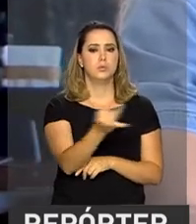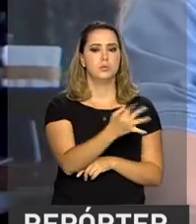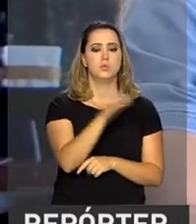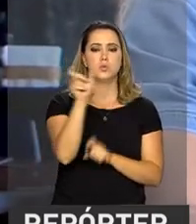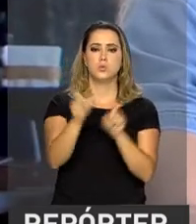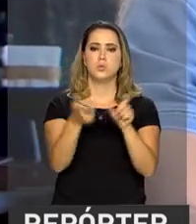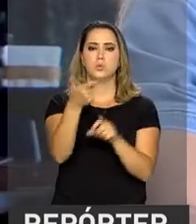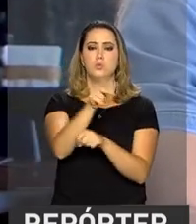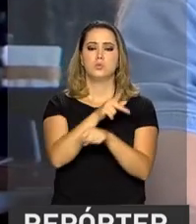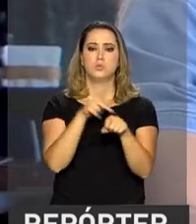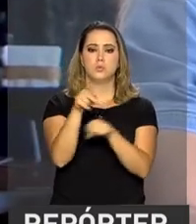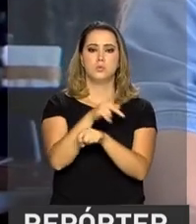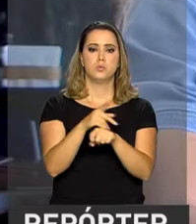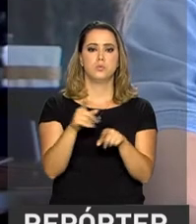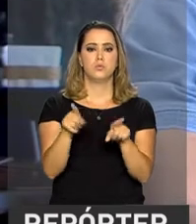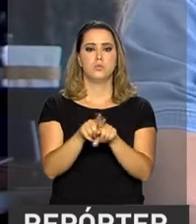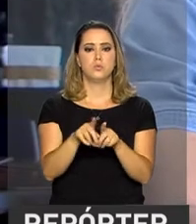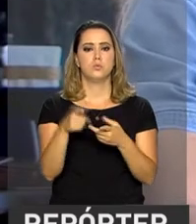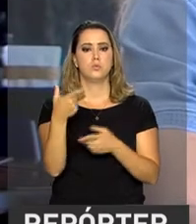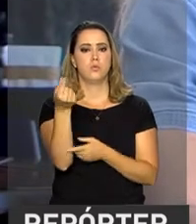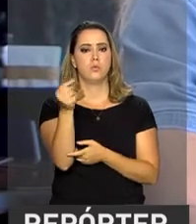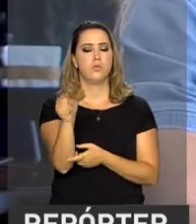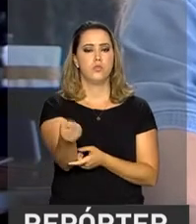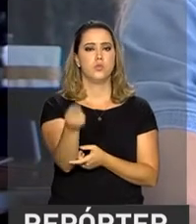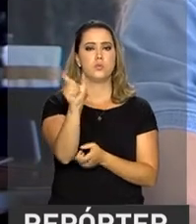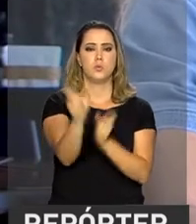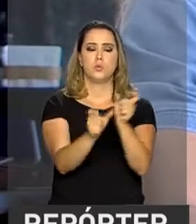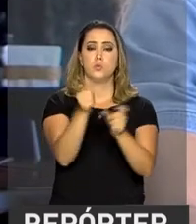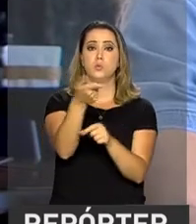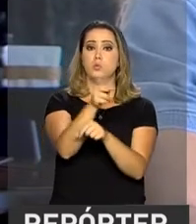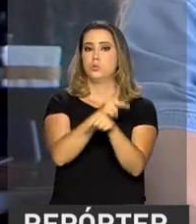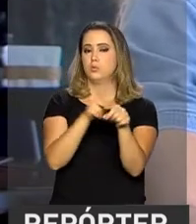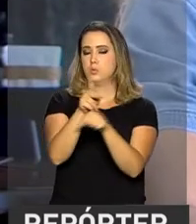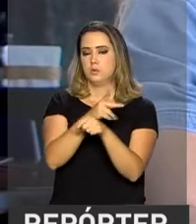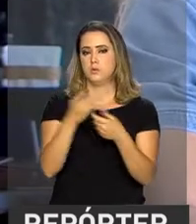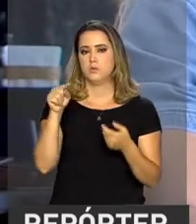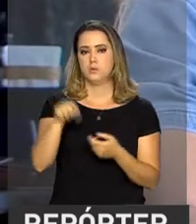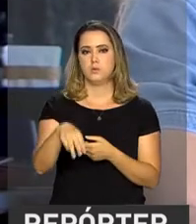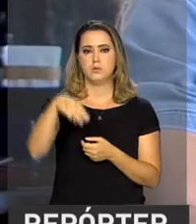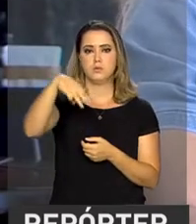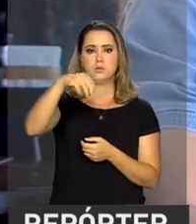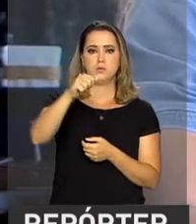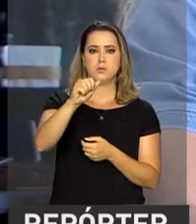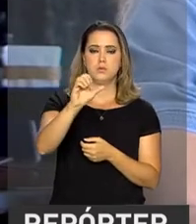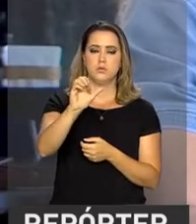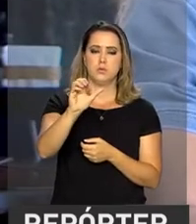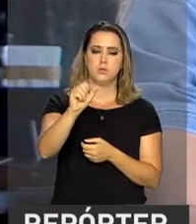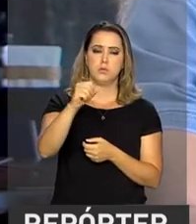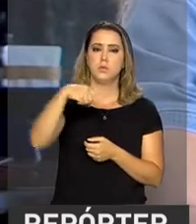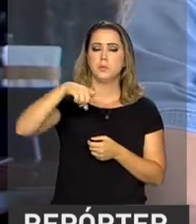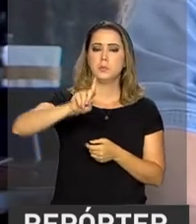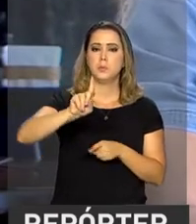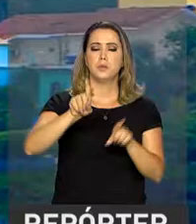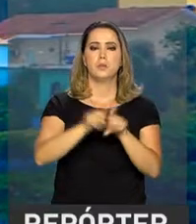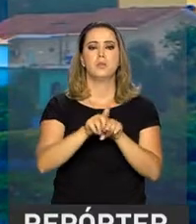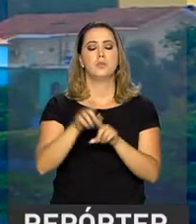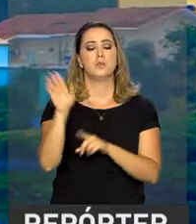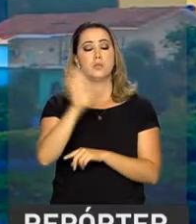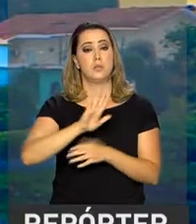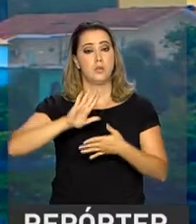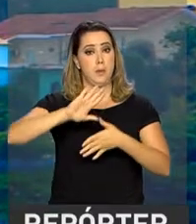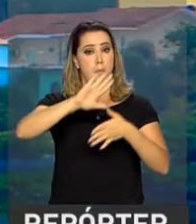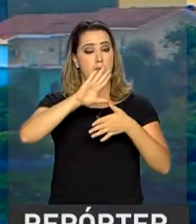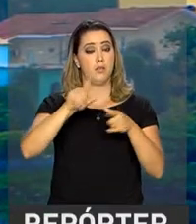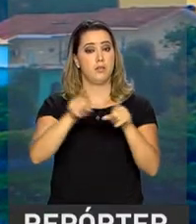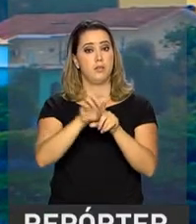estrangeiro a gente tinha 20 mil estrangeiros em macaé é ponto da américa a riqueza